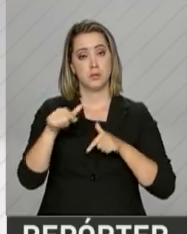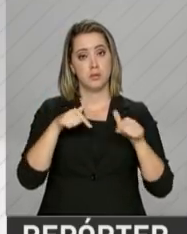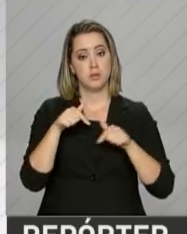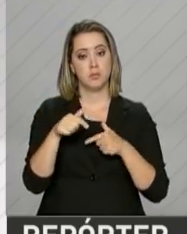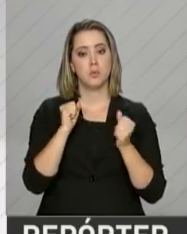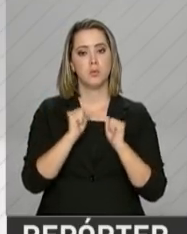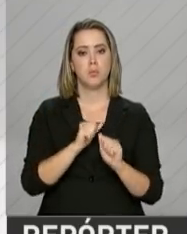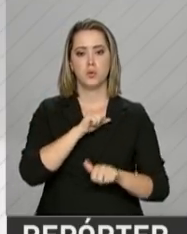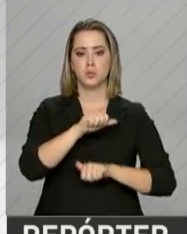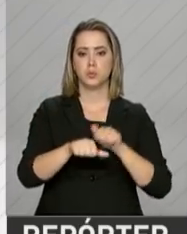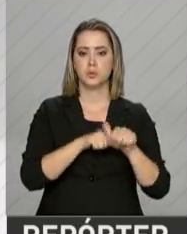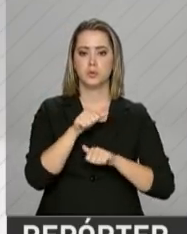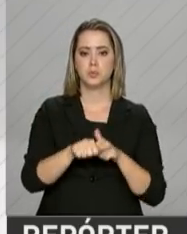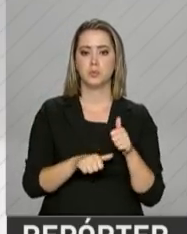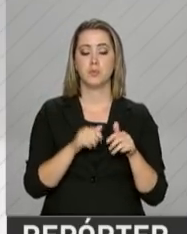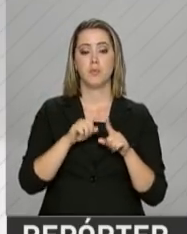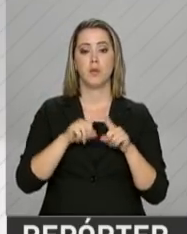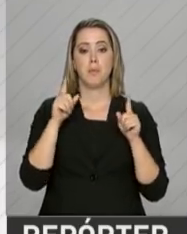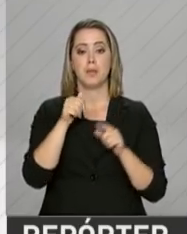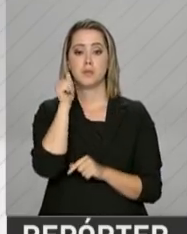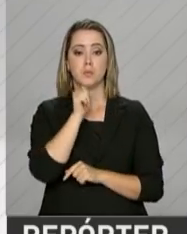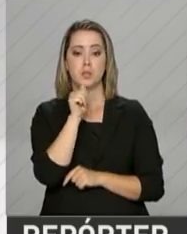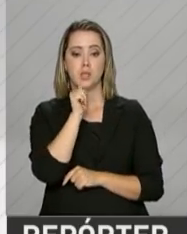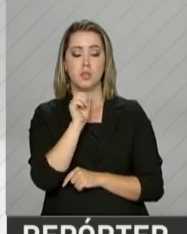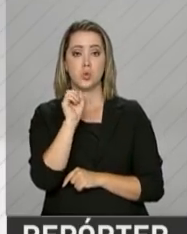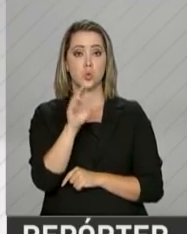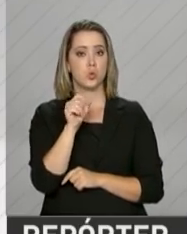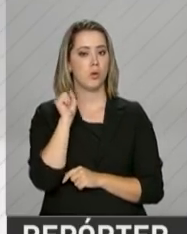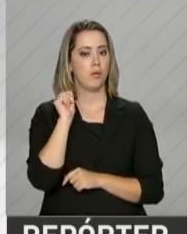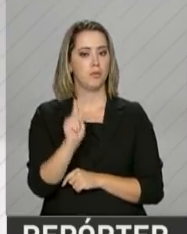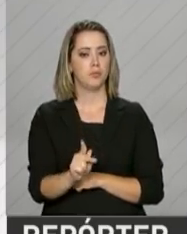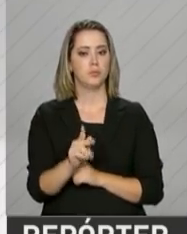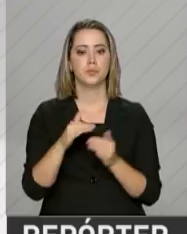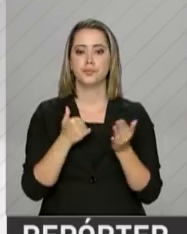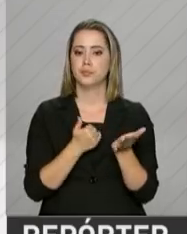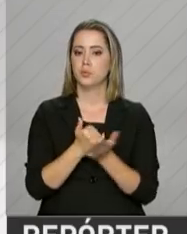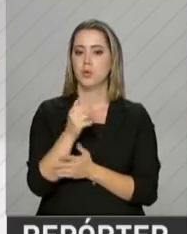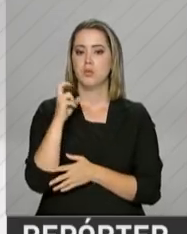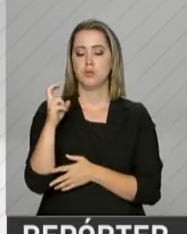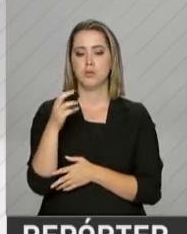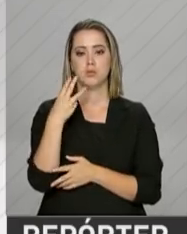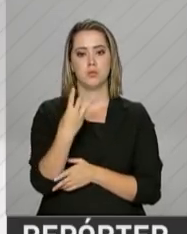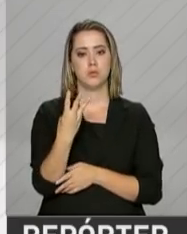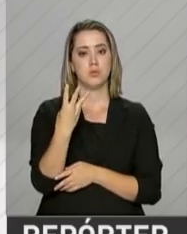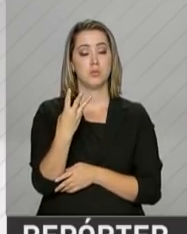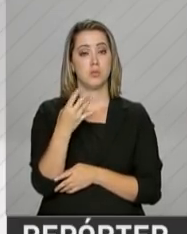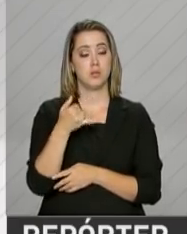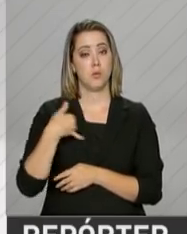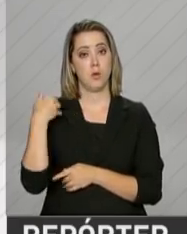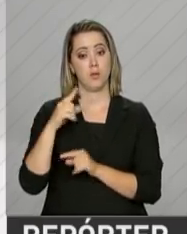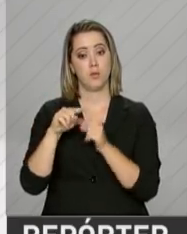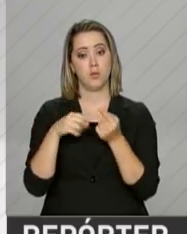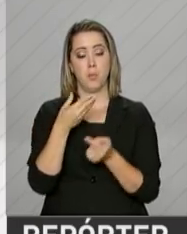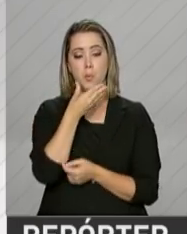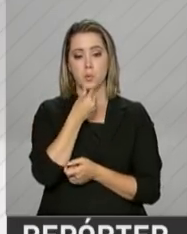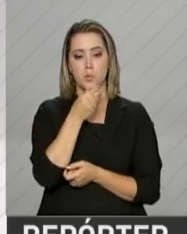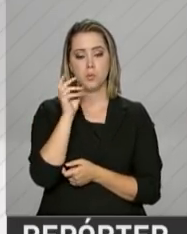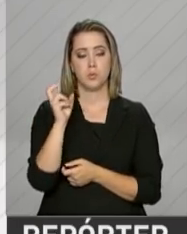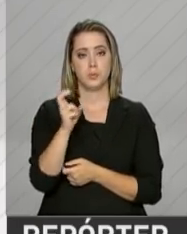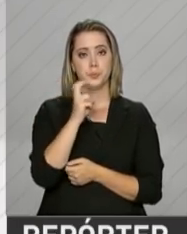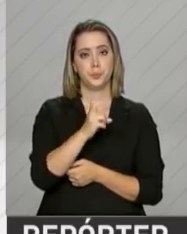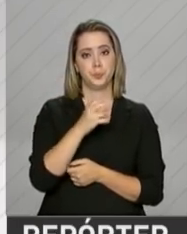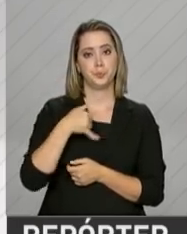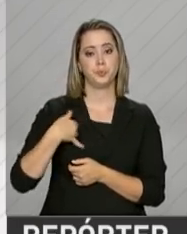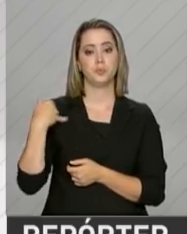regra de transição mas mulheres só poderão se aposentar a partir de 53 anos e homens a partir de